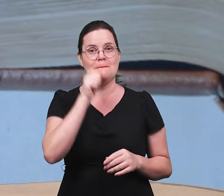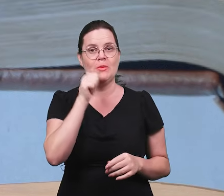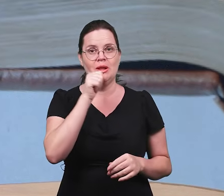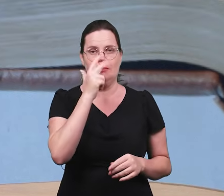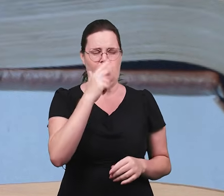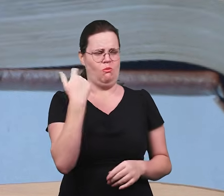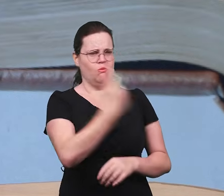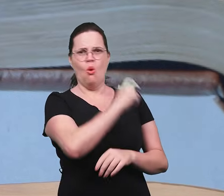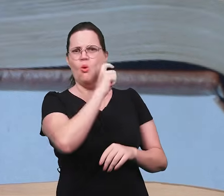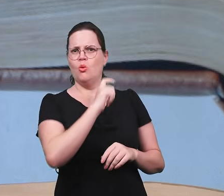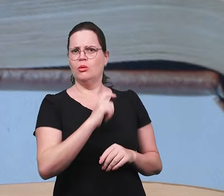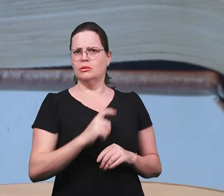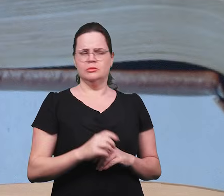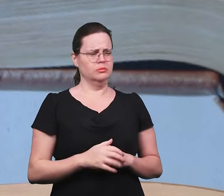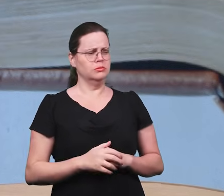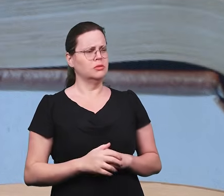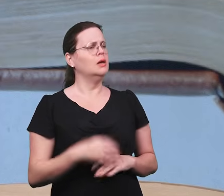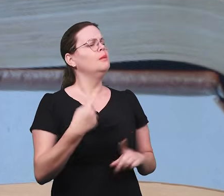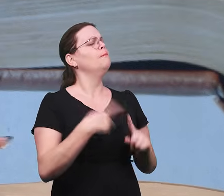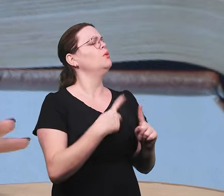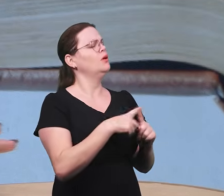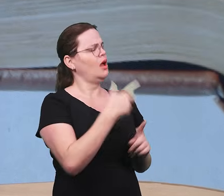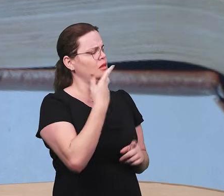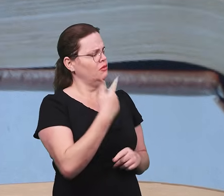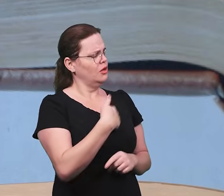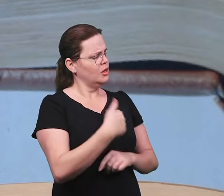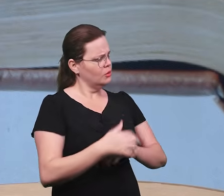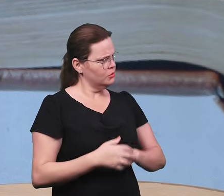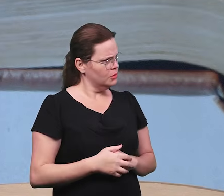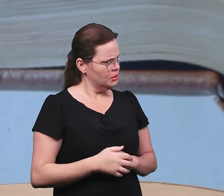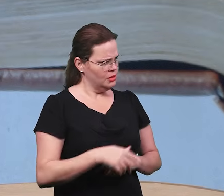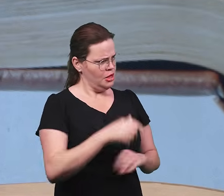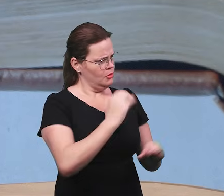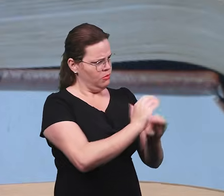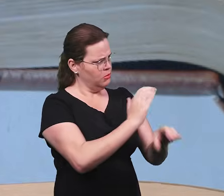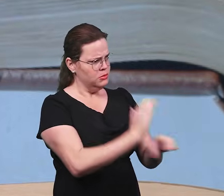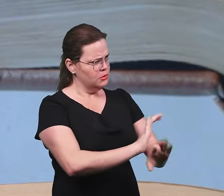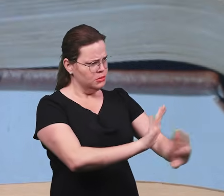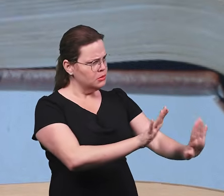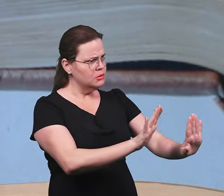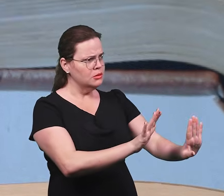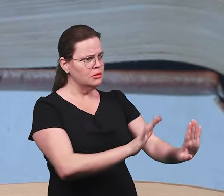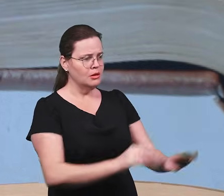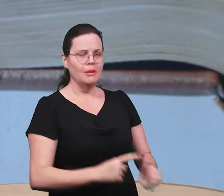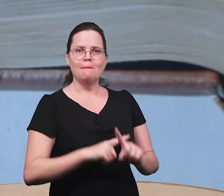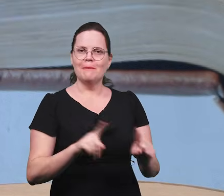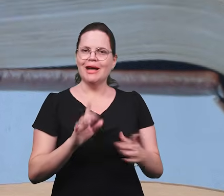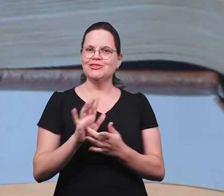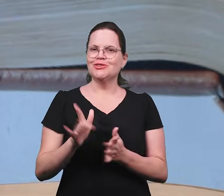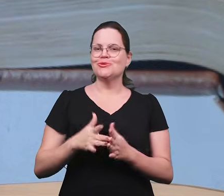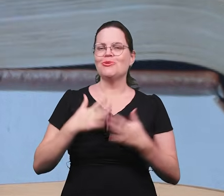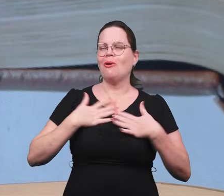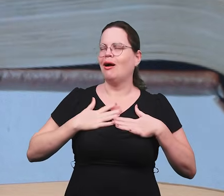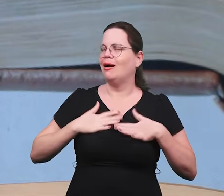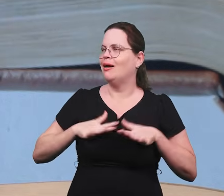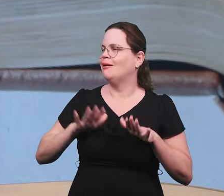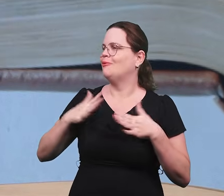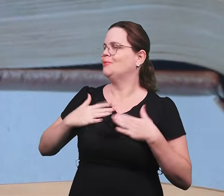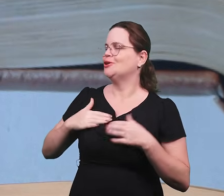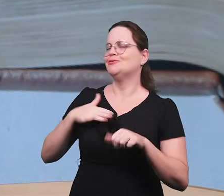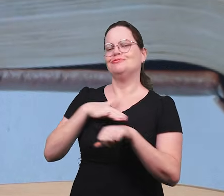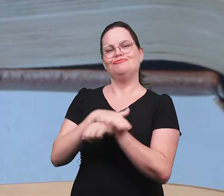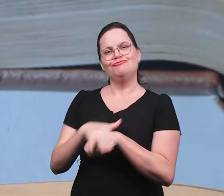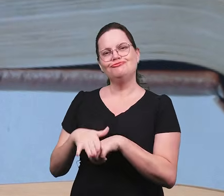certa forma assim rude com ele, porque você está falando comigo, nós não conversamos, mas Jesus prossegue